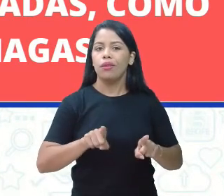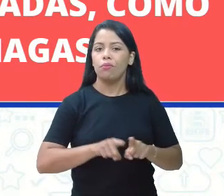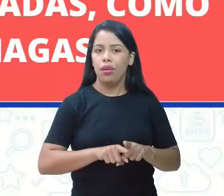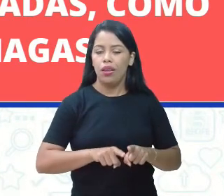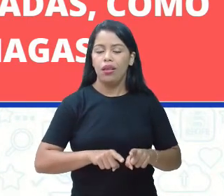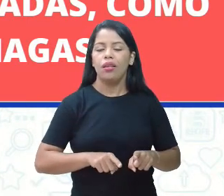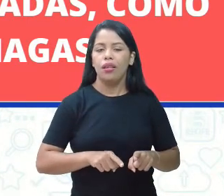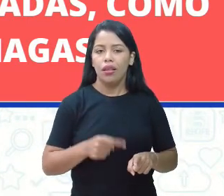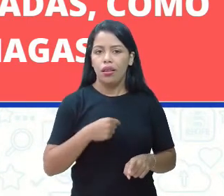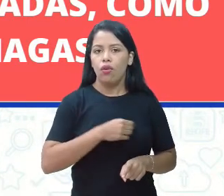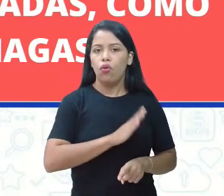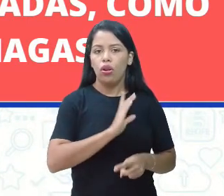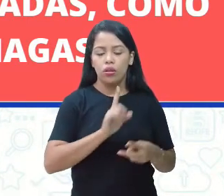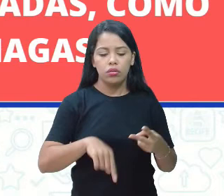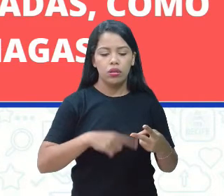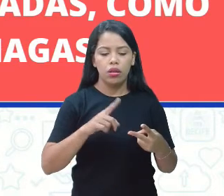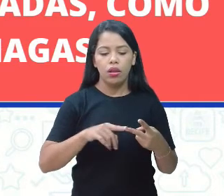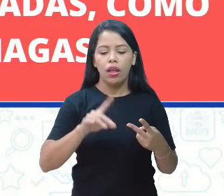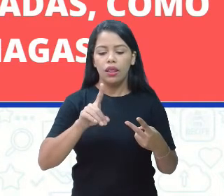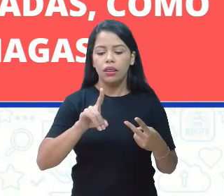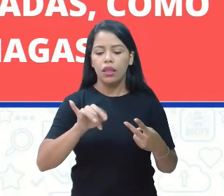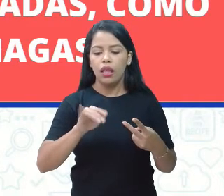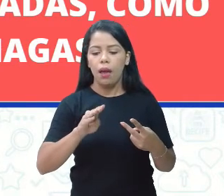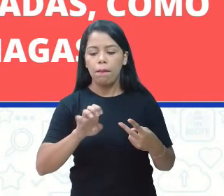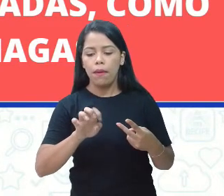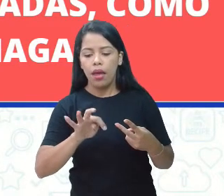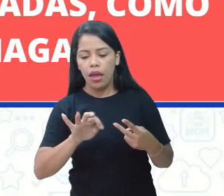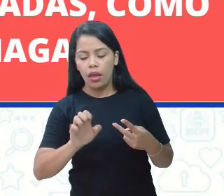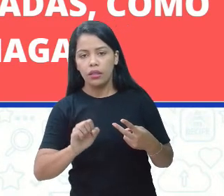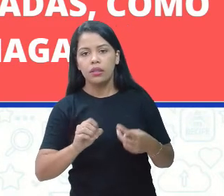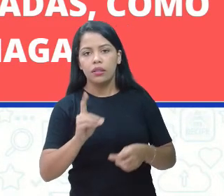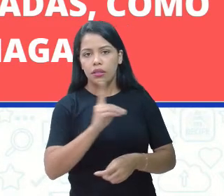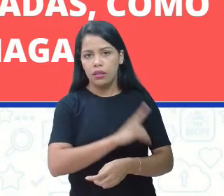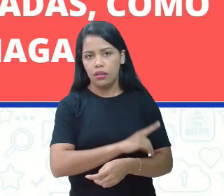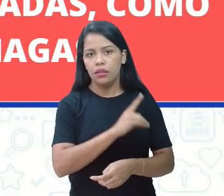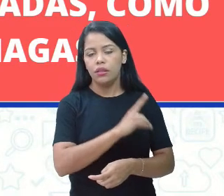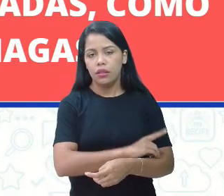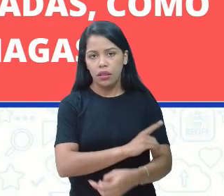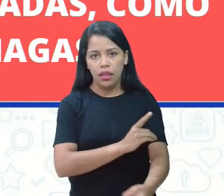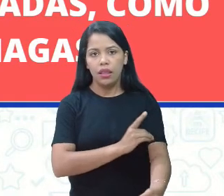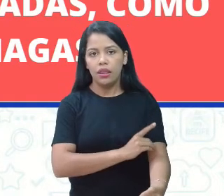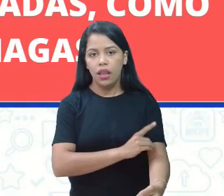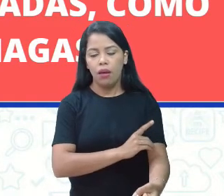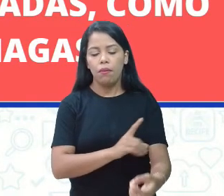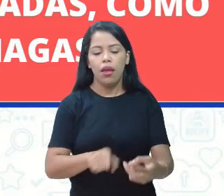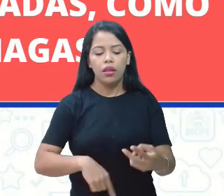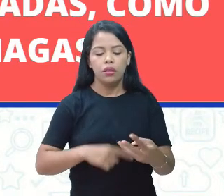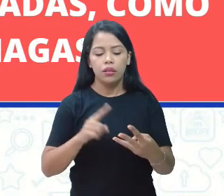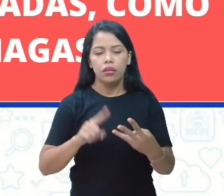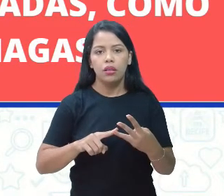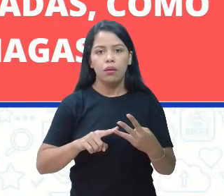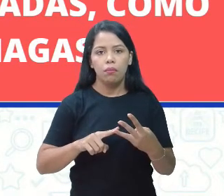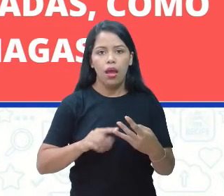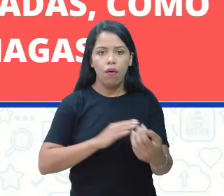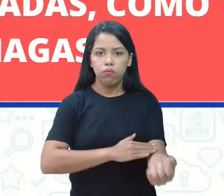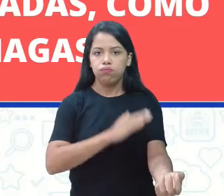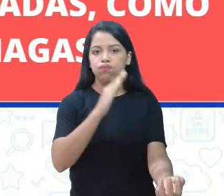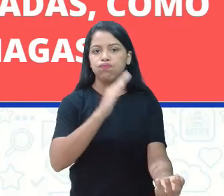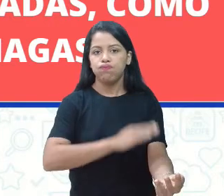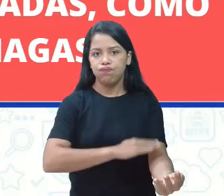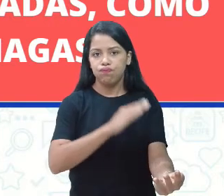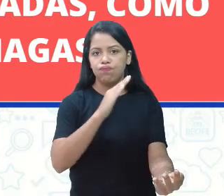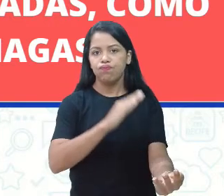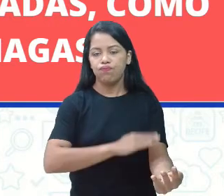Diabetes, hipertensão e obesidade, até poluição do ar e condições raras que